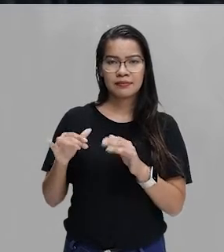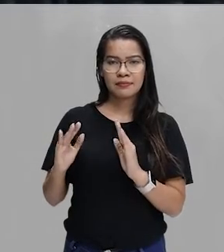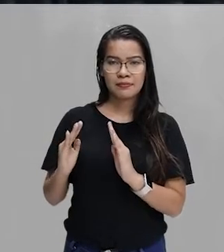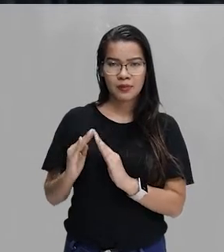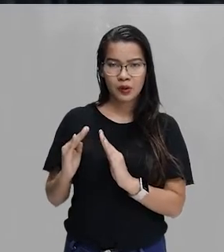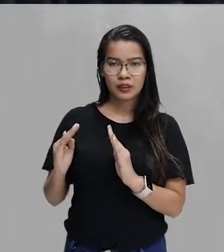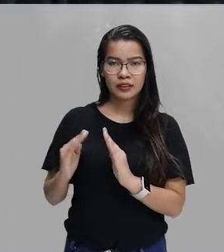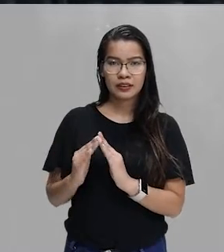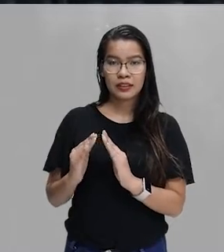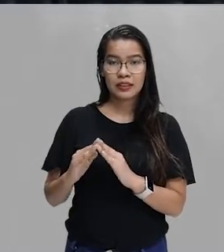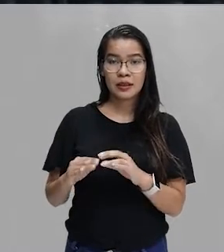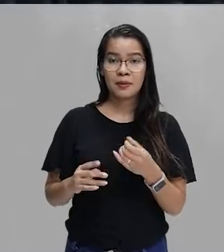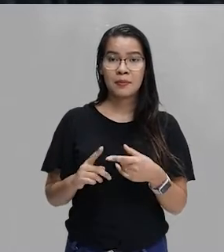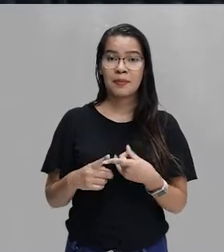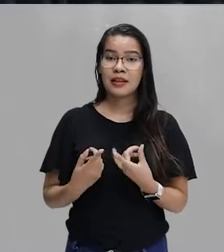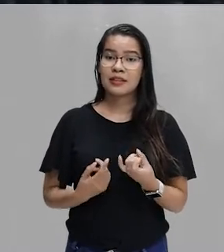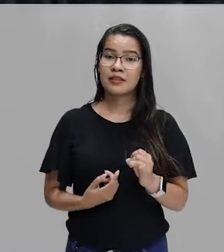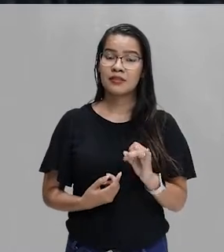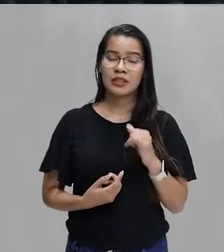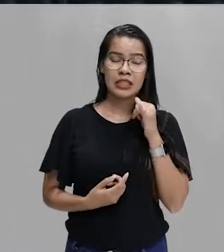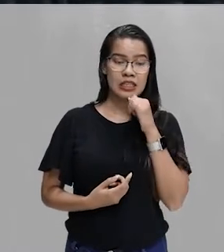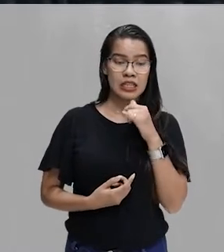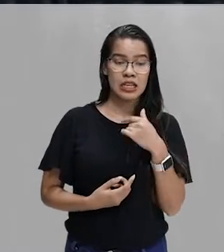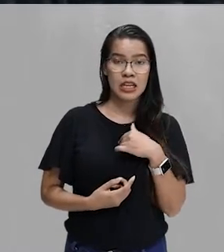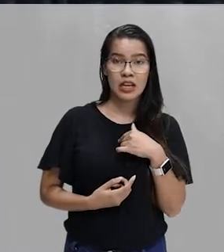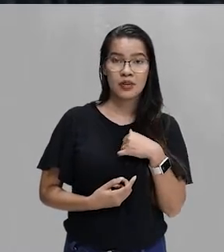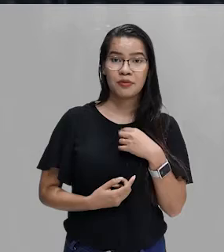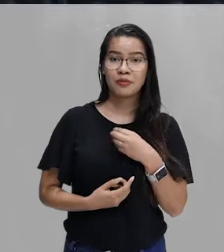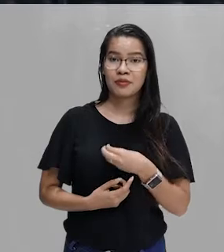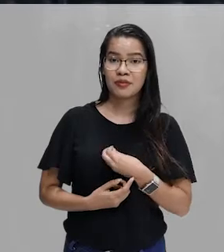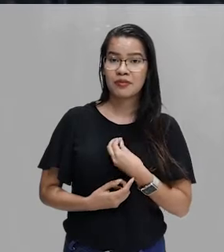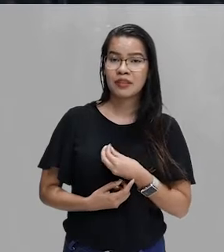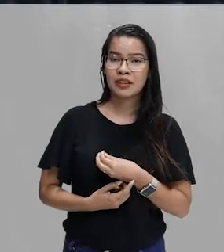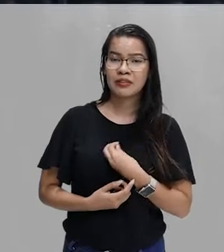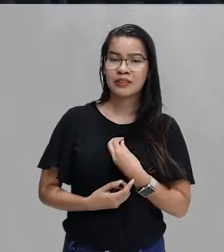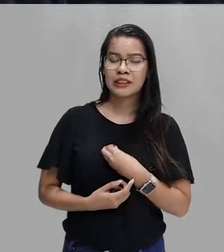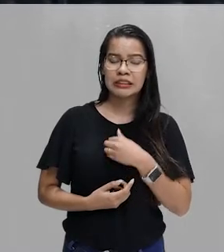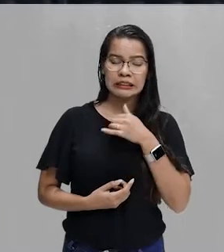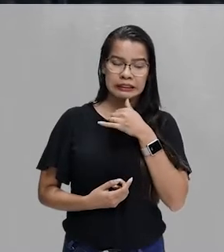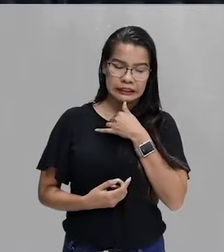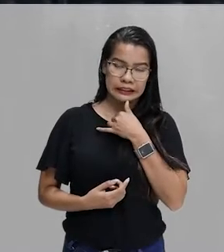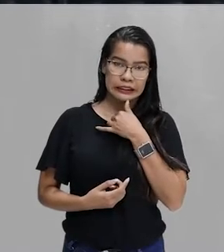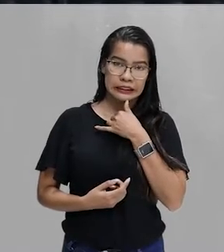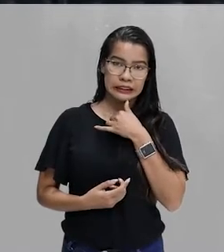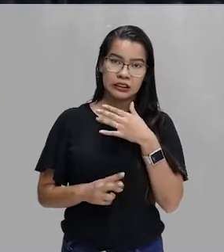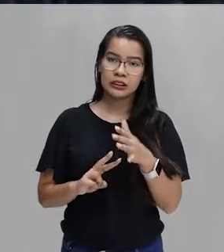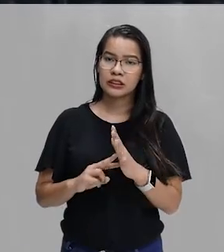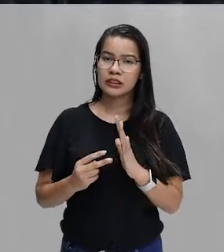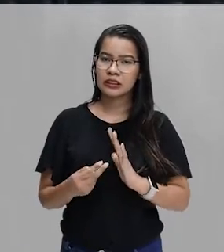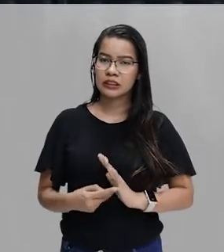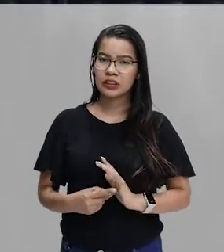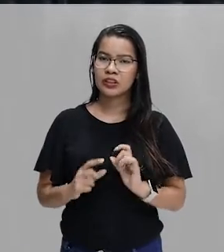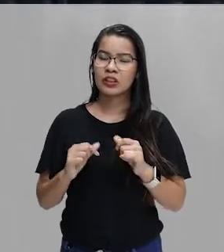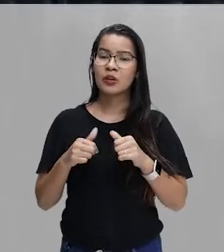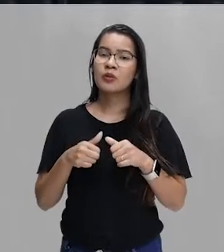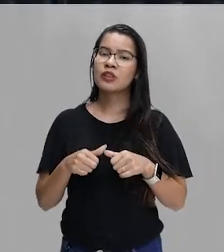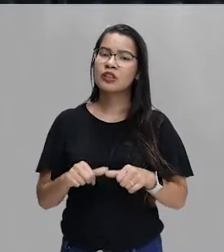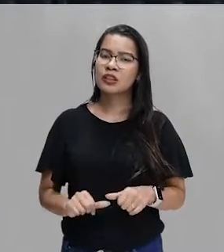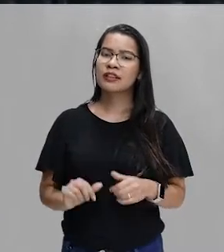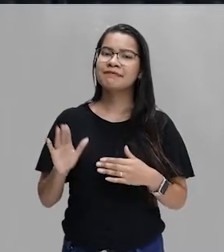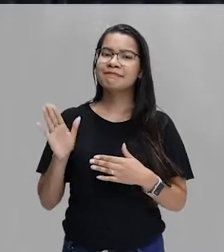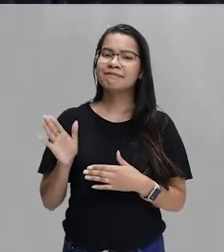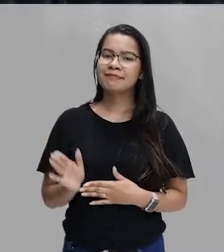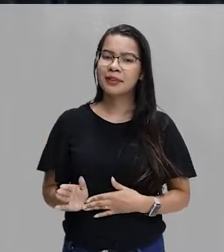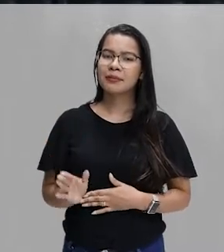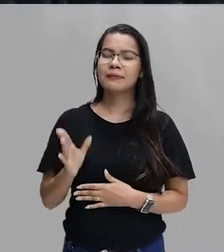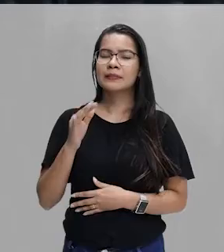São Luís. Agora, se eu disser que eu vivo triste, significa que é um estado